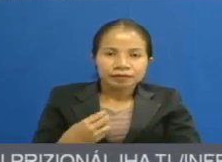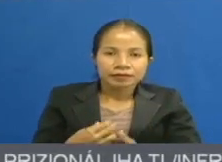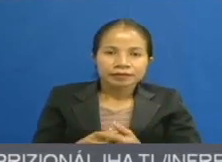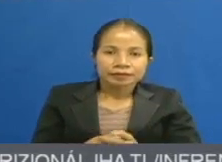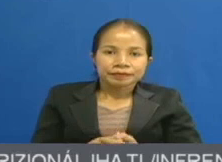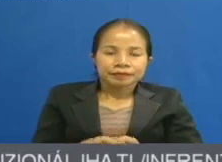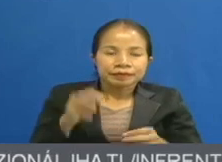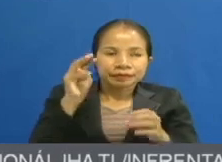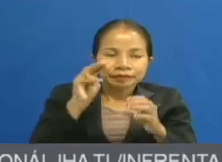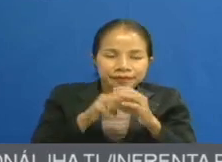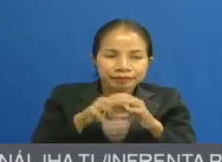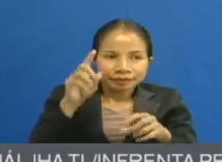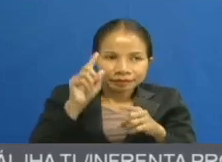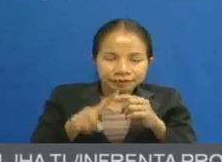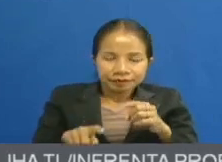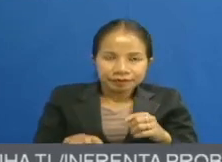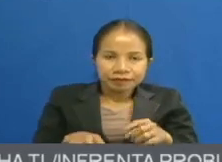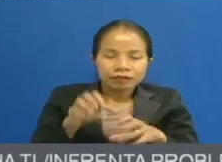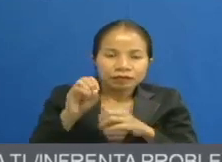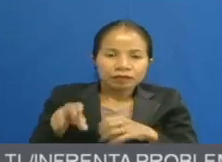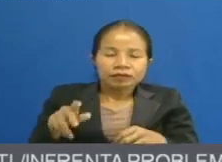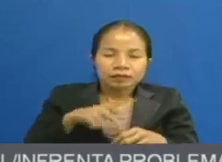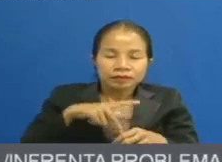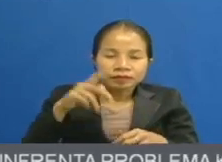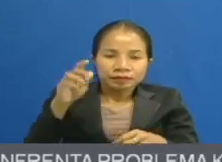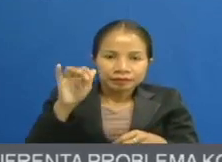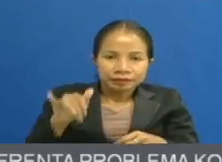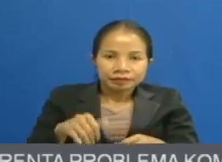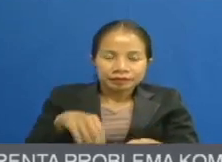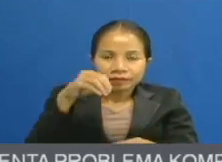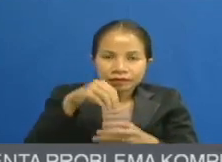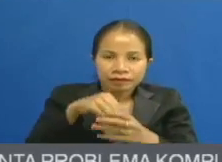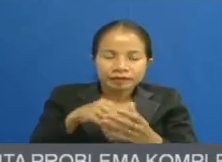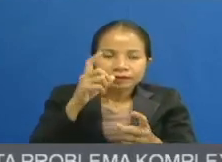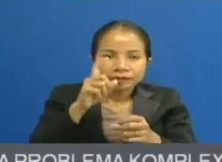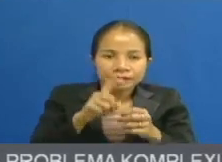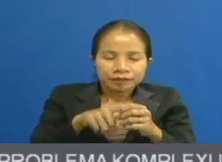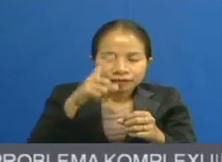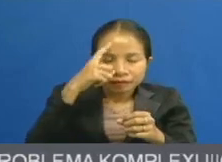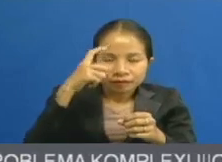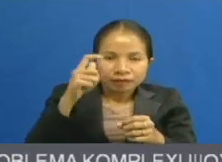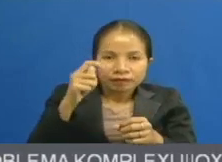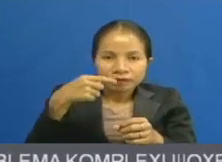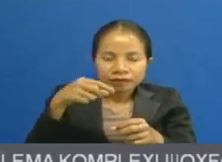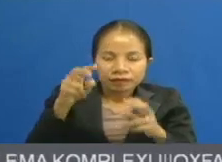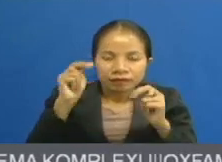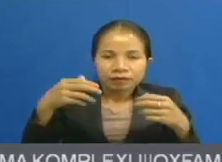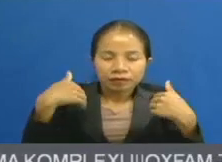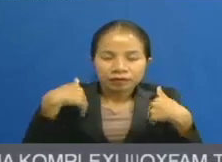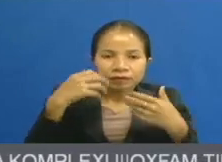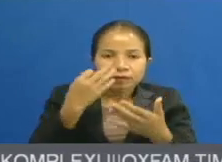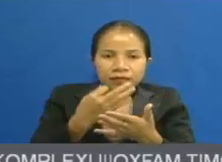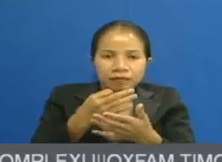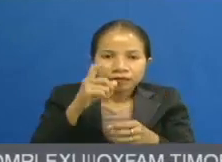iha mercado. La bele husiwa privado sira. Makatama mina depebe Timor GEP tem se liha mos reserva.